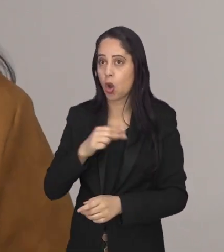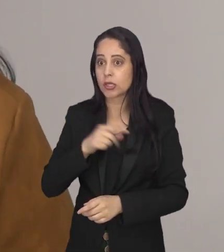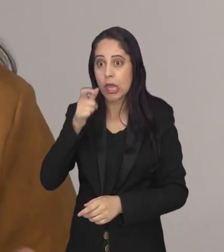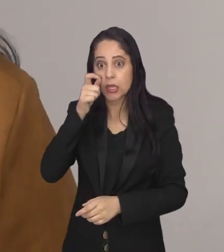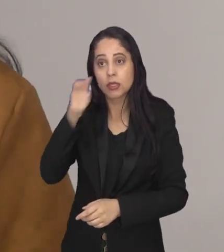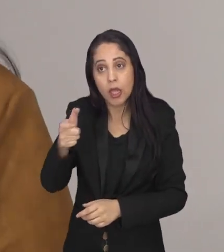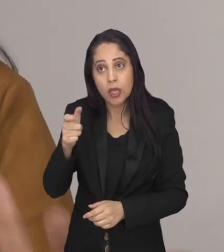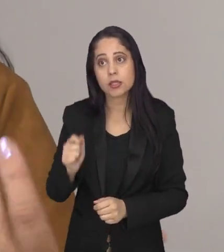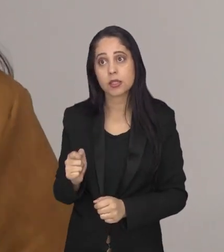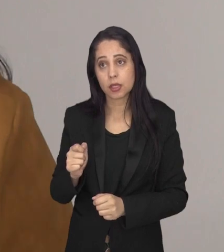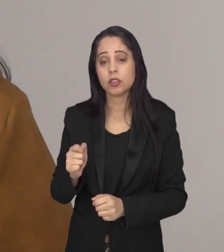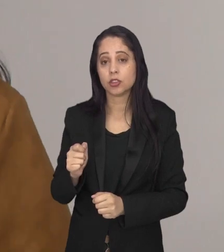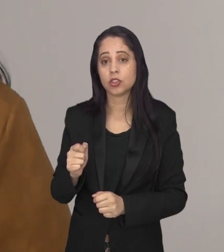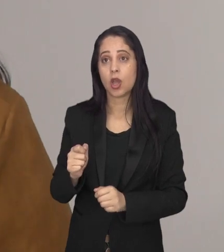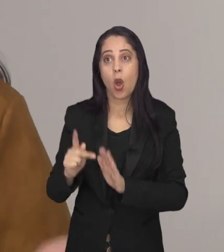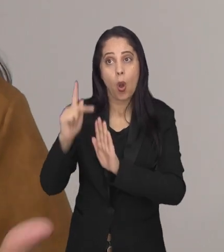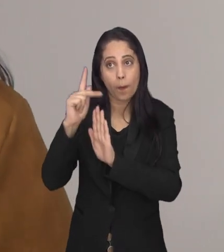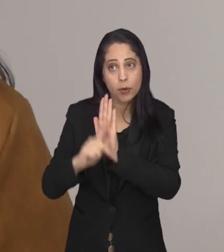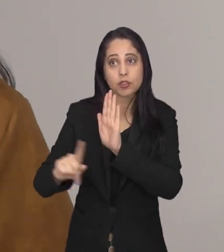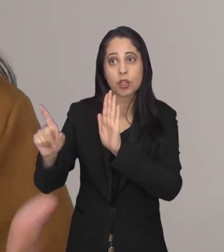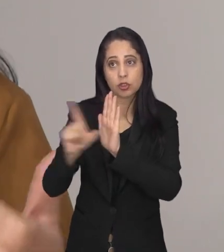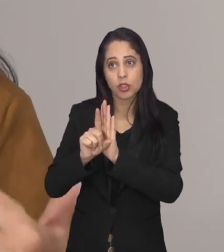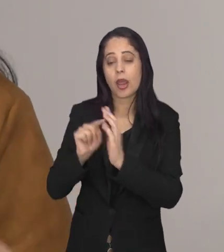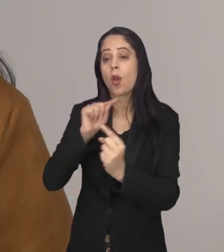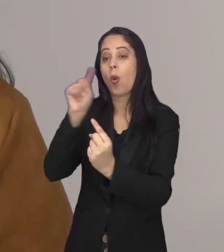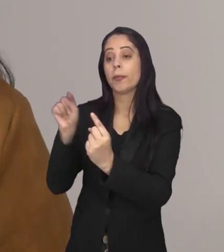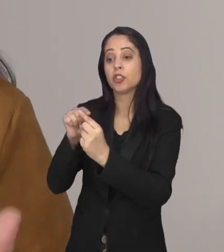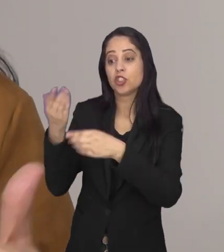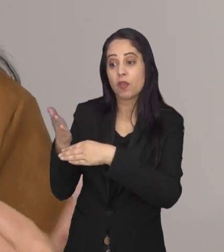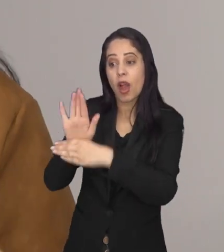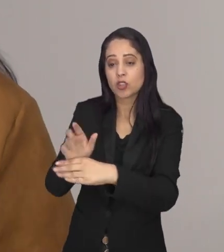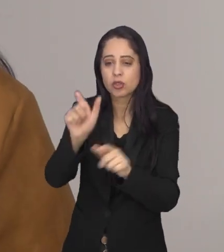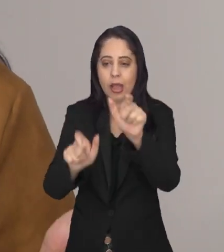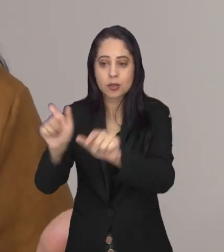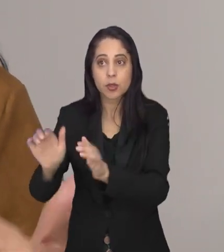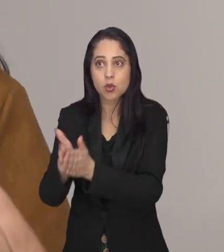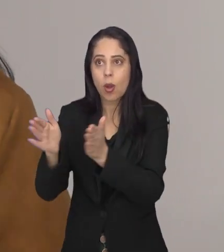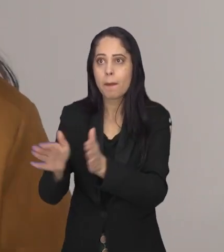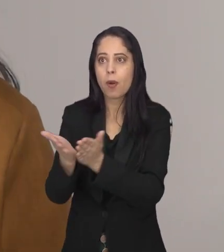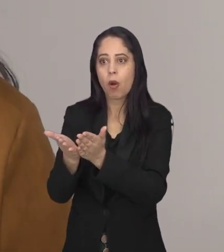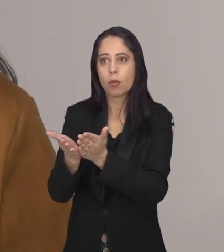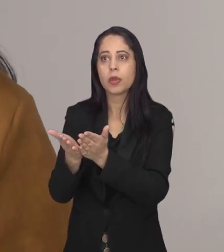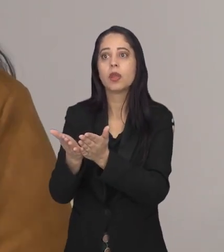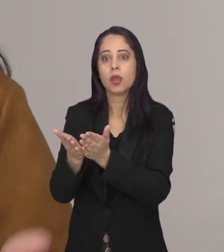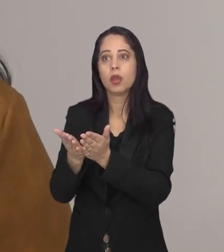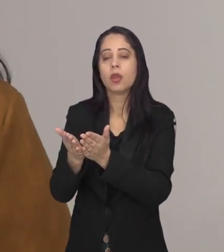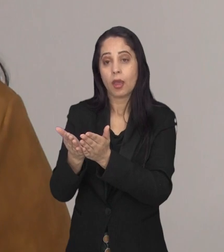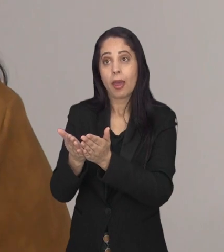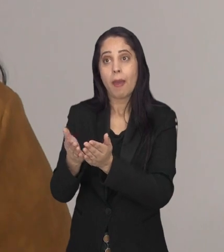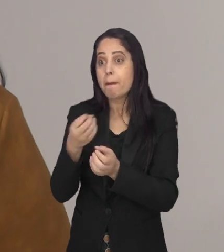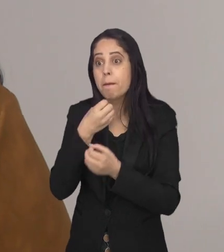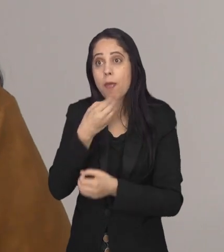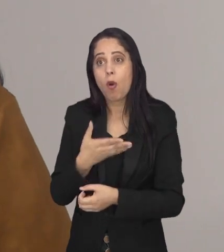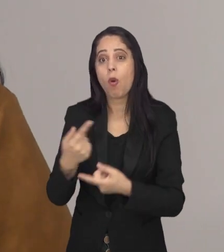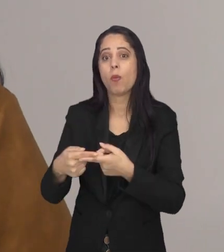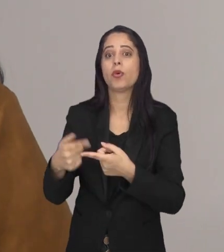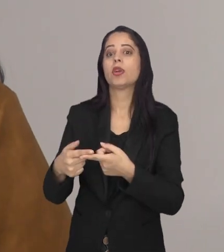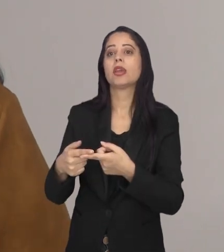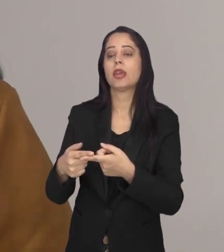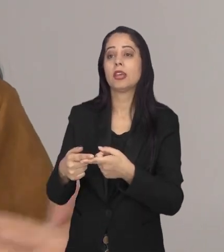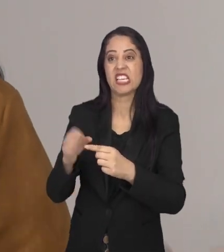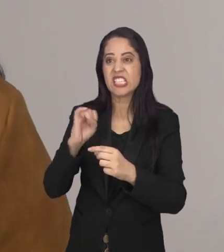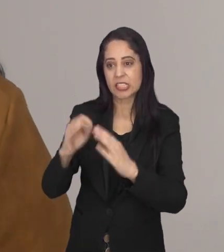optem pela utilização da energia solar. Caso seja aprovada, a proposta também pretende criar meios de financiar